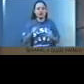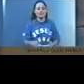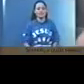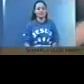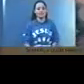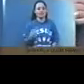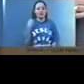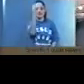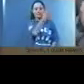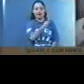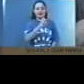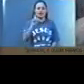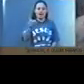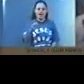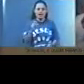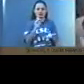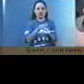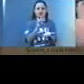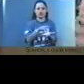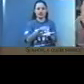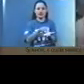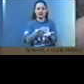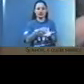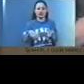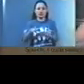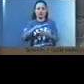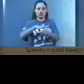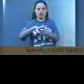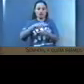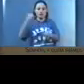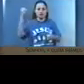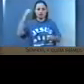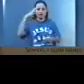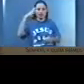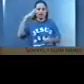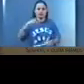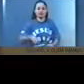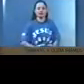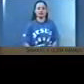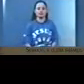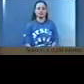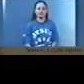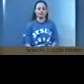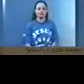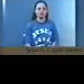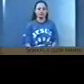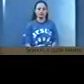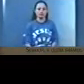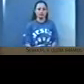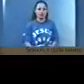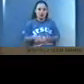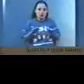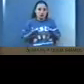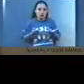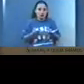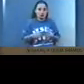cheia de graça vem depois. Ave, em português, qual é a palavra que você usa? Por exemplo, quando é aniversário de